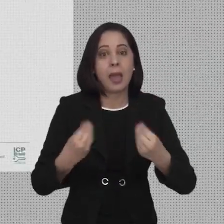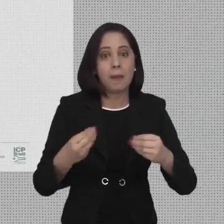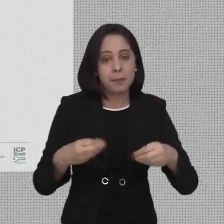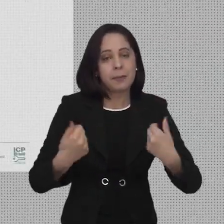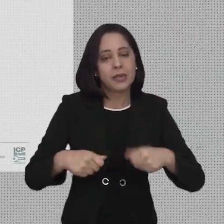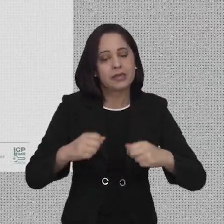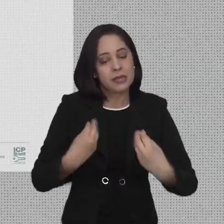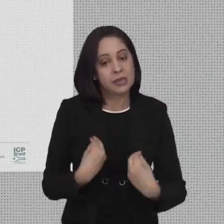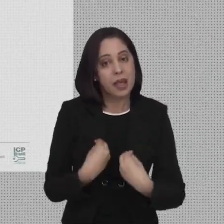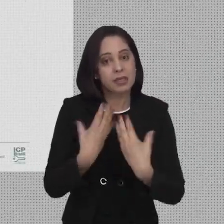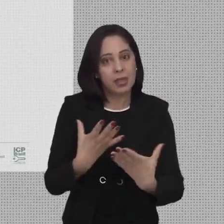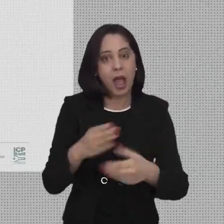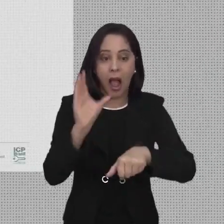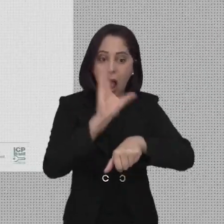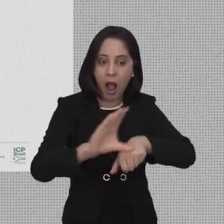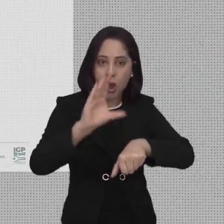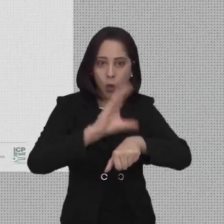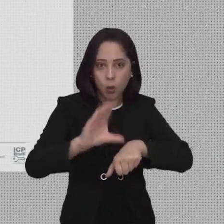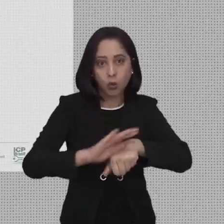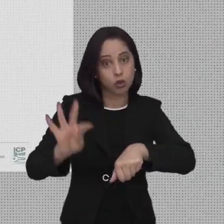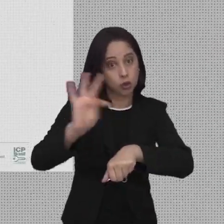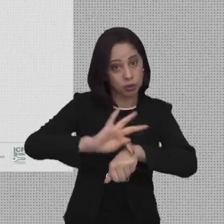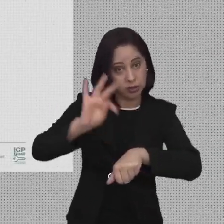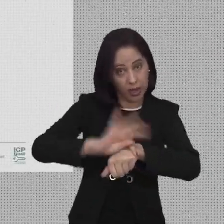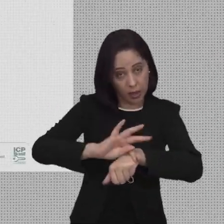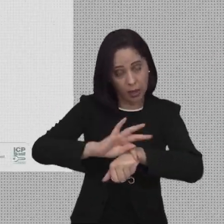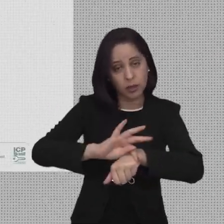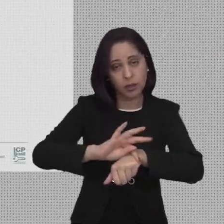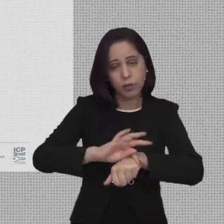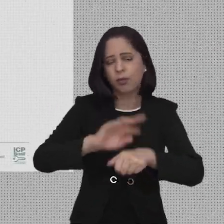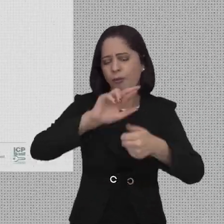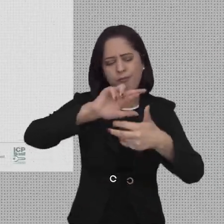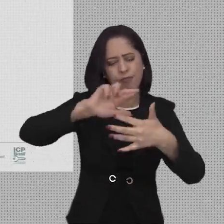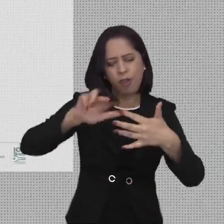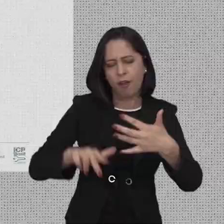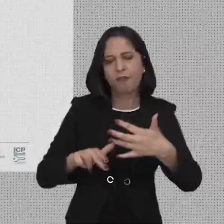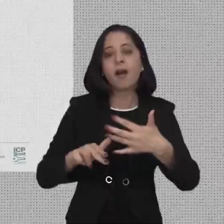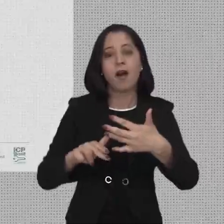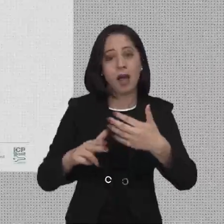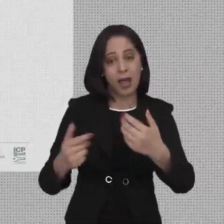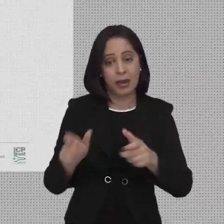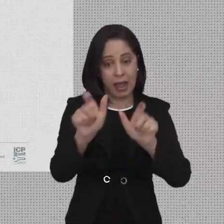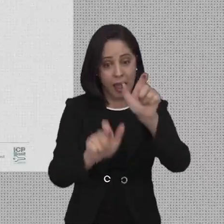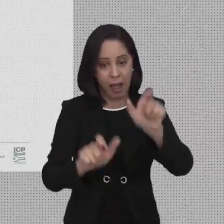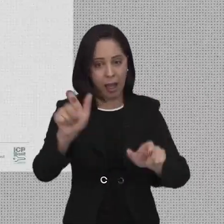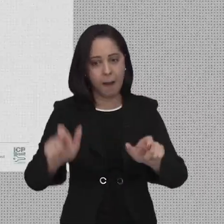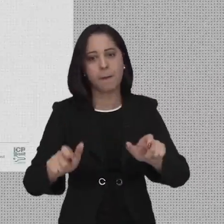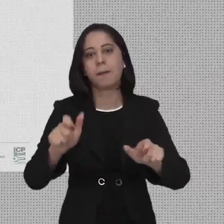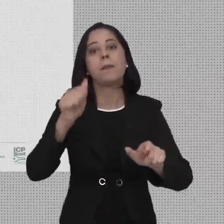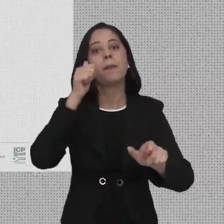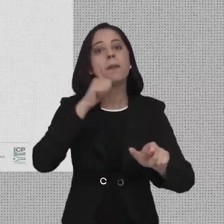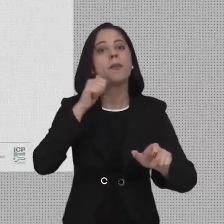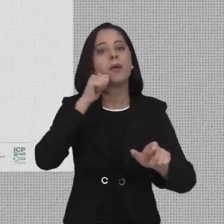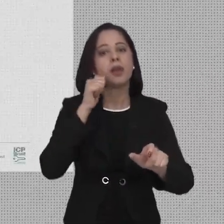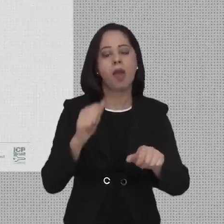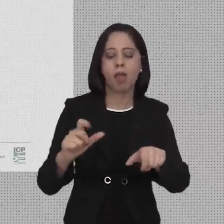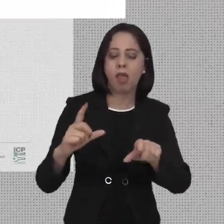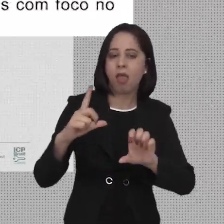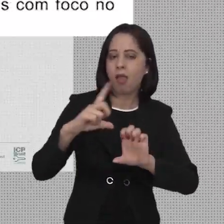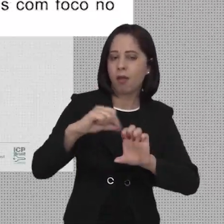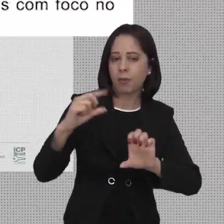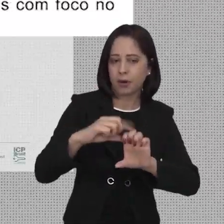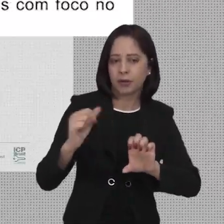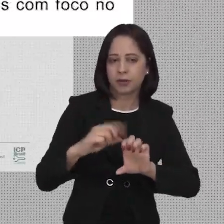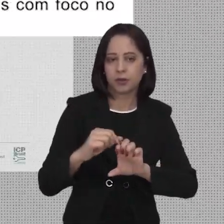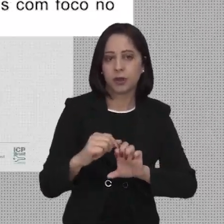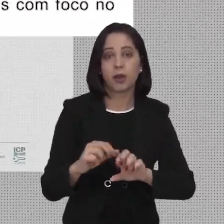oferecer suporte técnico, capacitação e recursos específicos para as mulheres empreendedoras de São José.